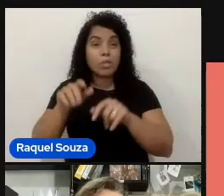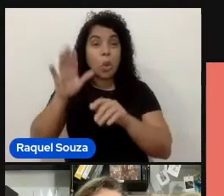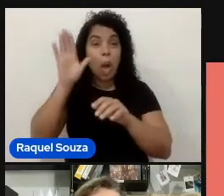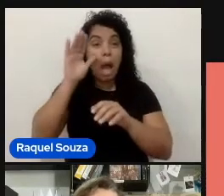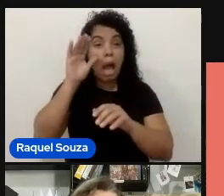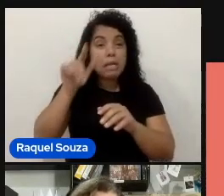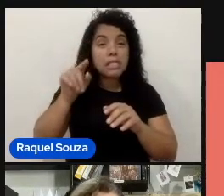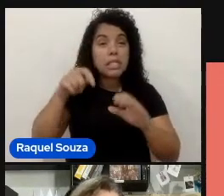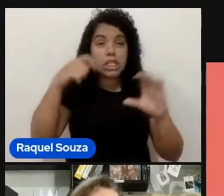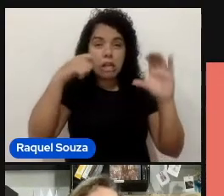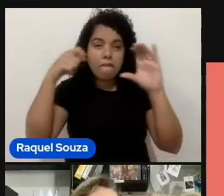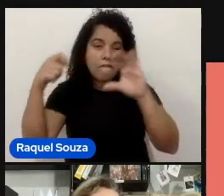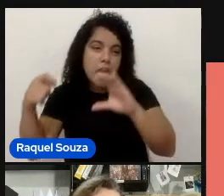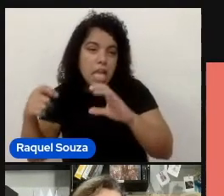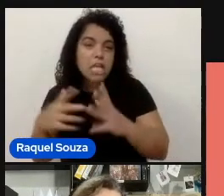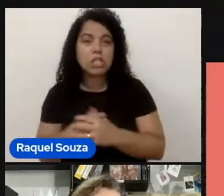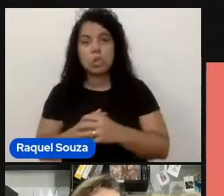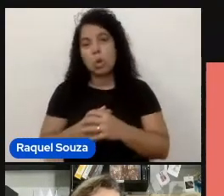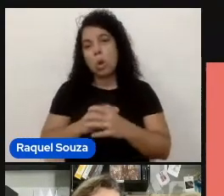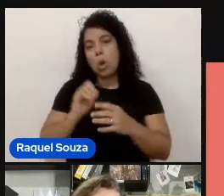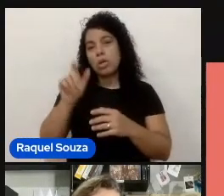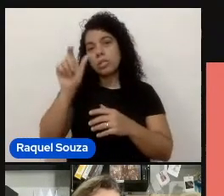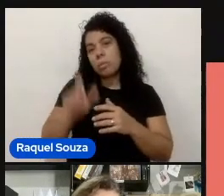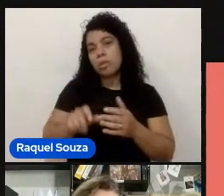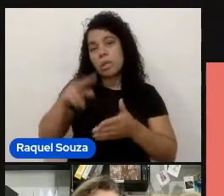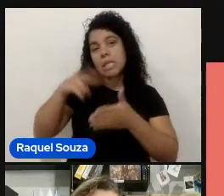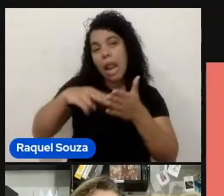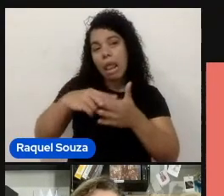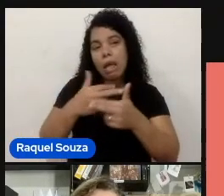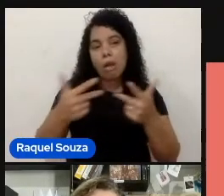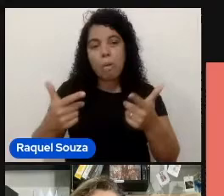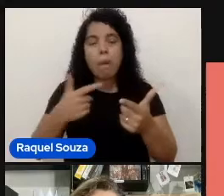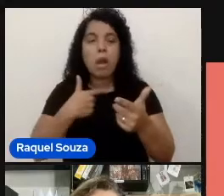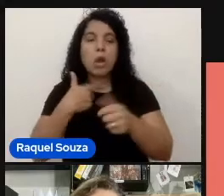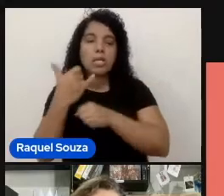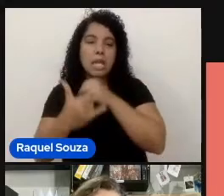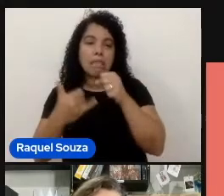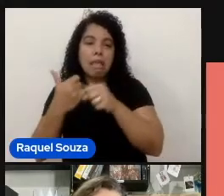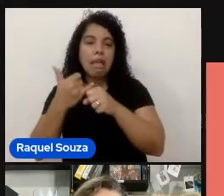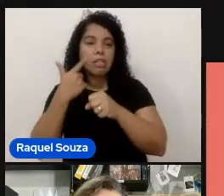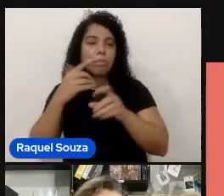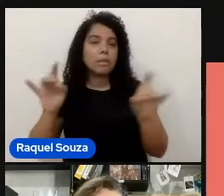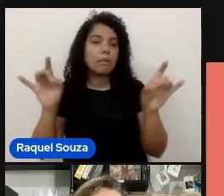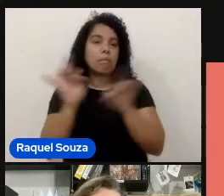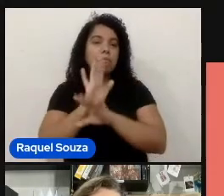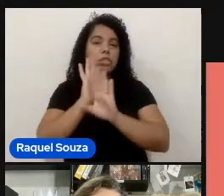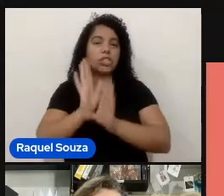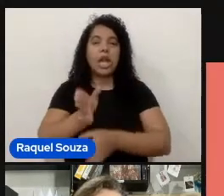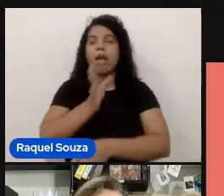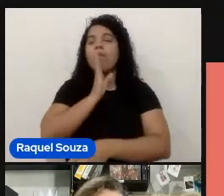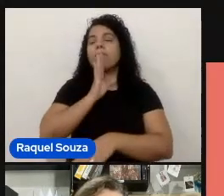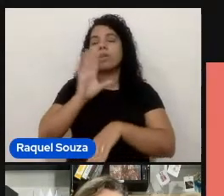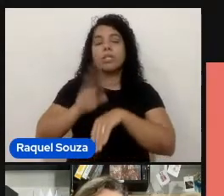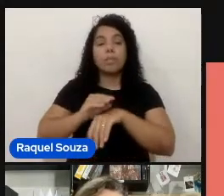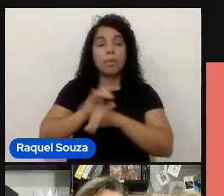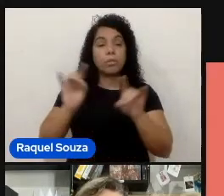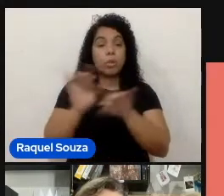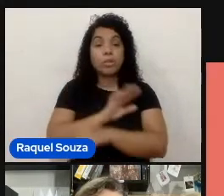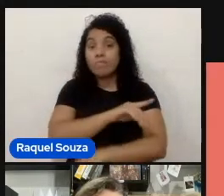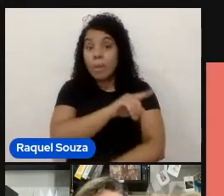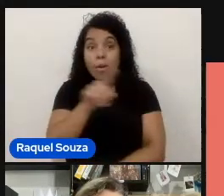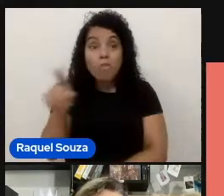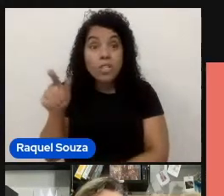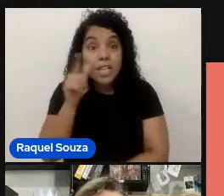a média, em alguns momentos, lê alguma coisa na internet e acha que já tem propriedade no assunto, mas vocês se destacaram porque vocês estão